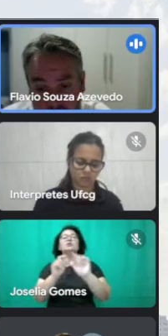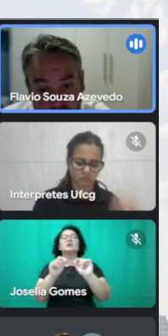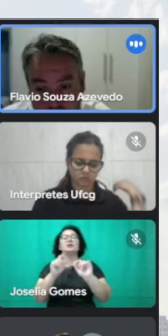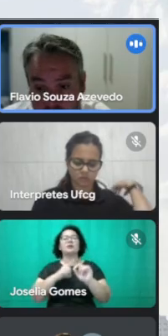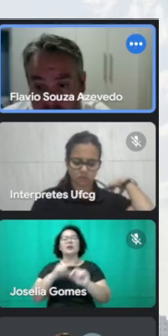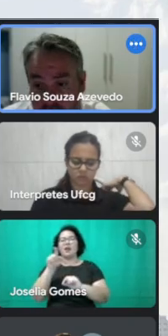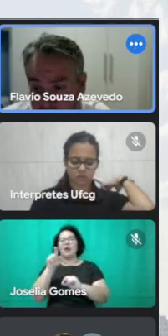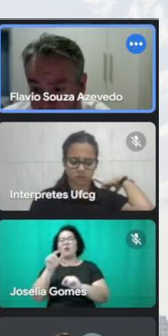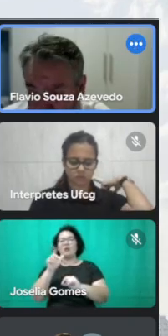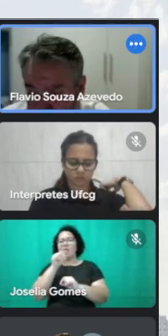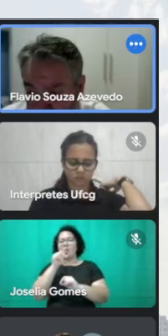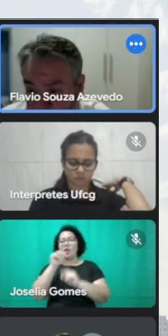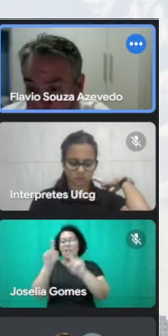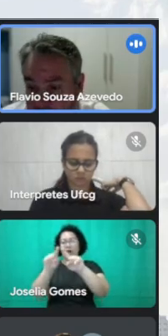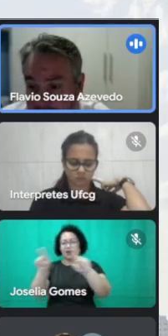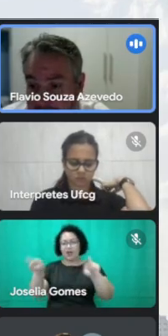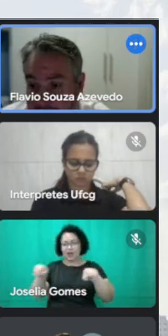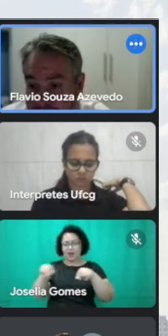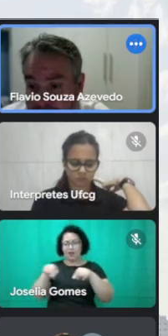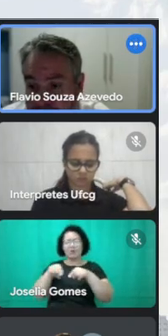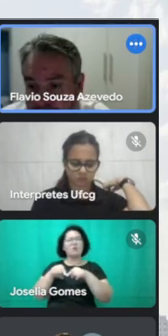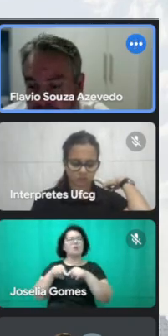Piratininga, que é uma lagoa